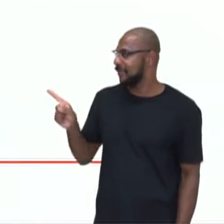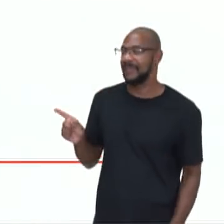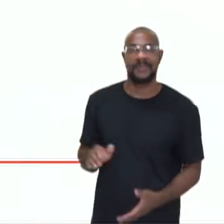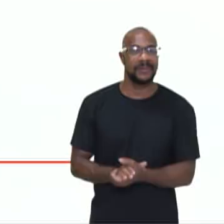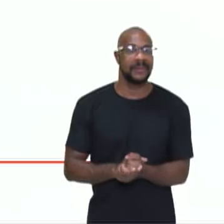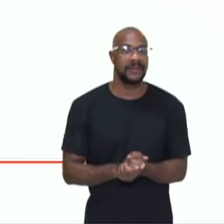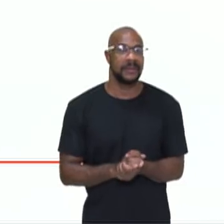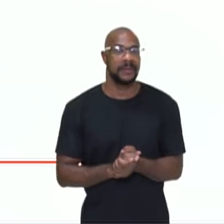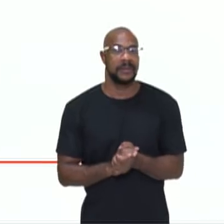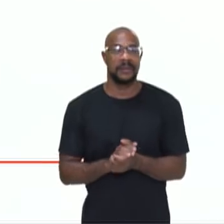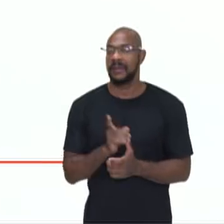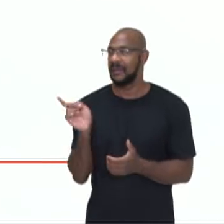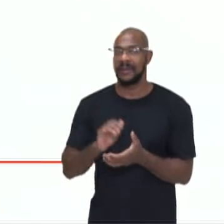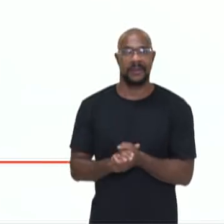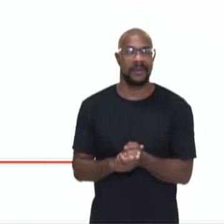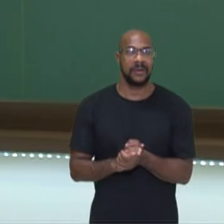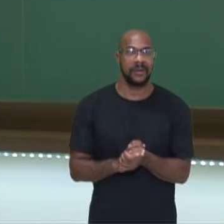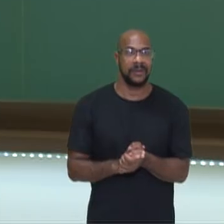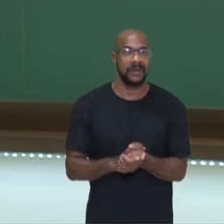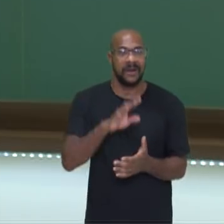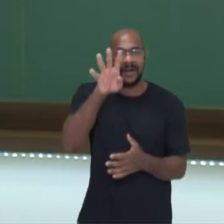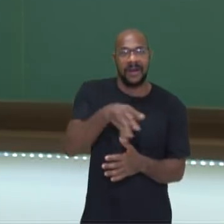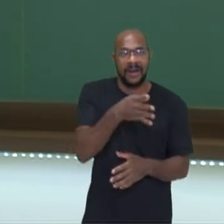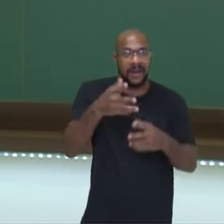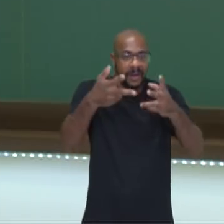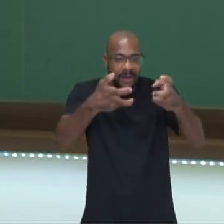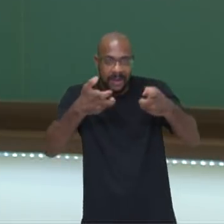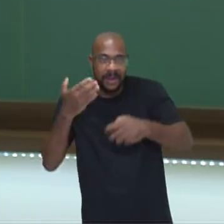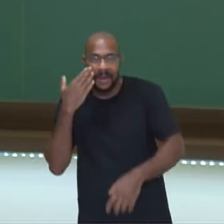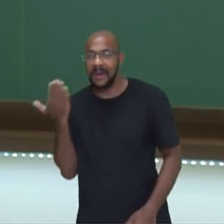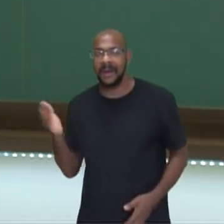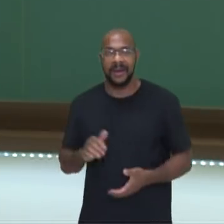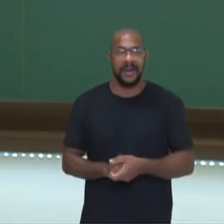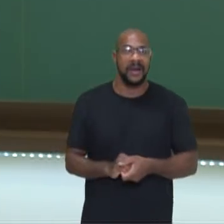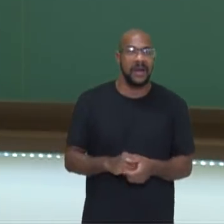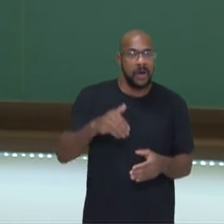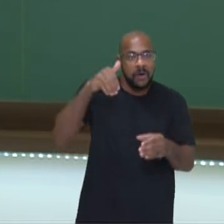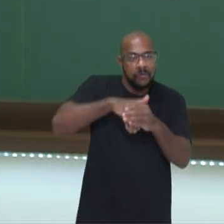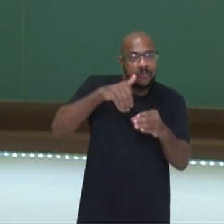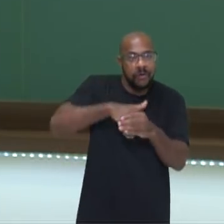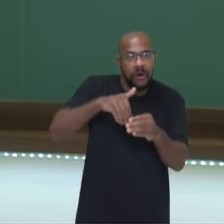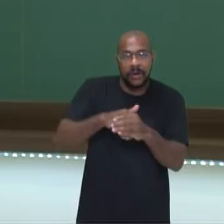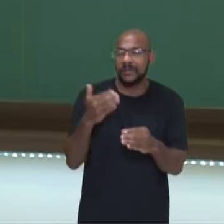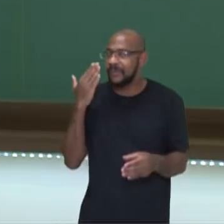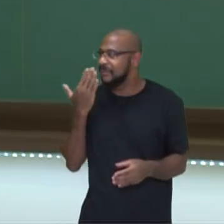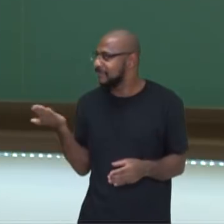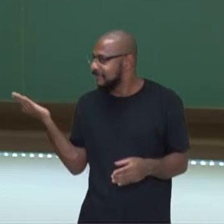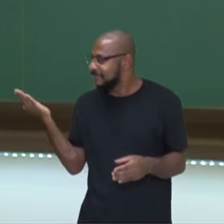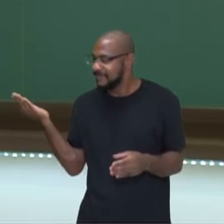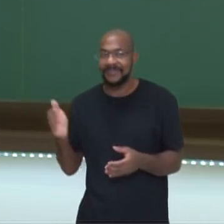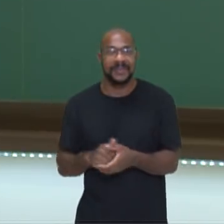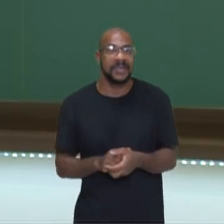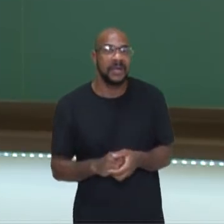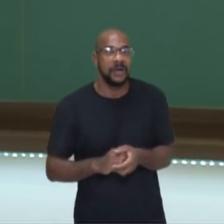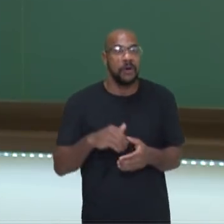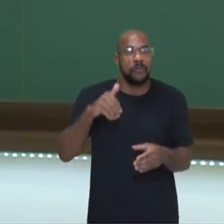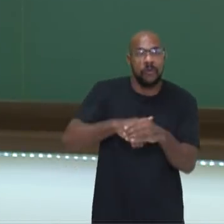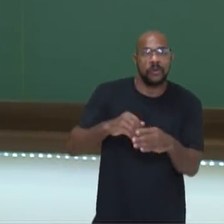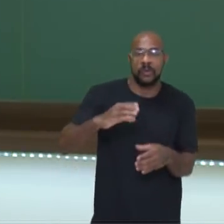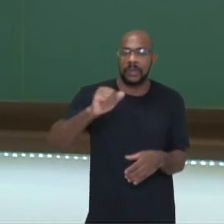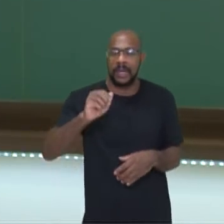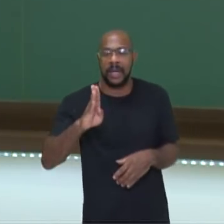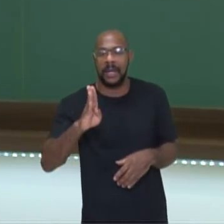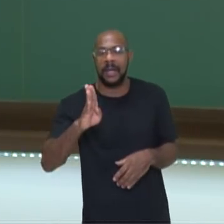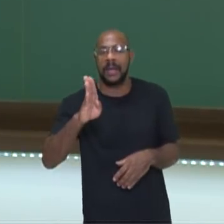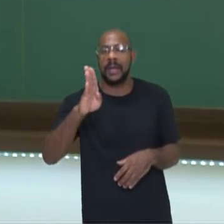de baixo para cima o voto de cabresto e a dominação que o coronel exerce sobre a população usando o voto de cabresto.